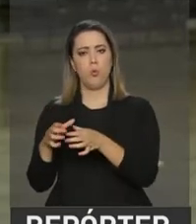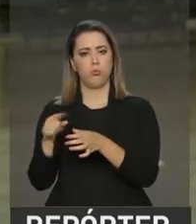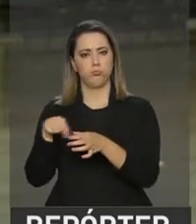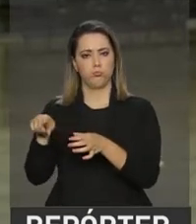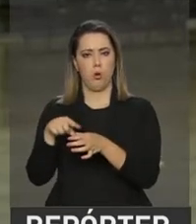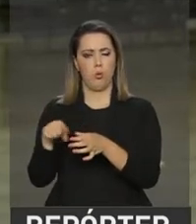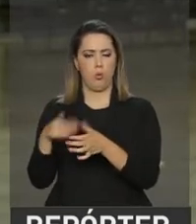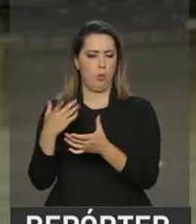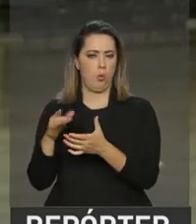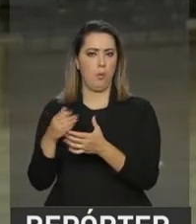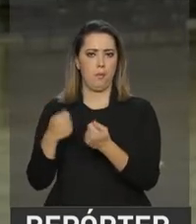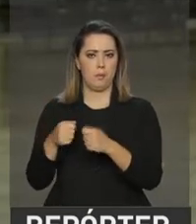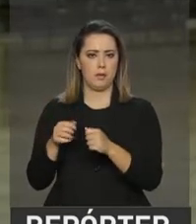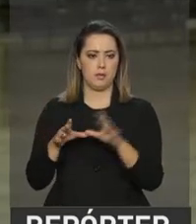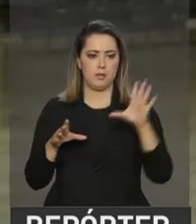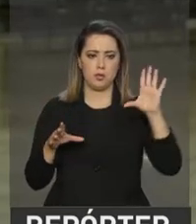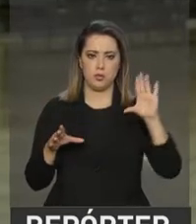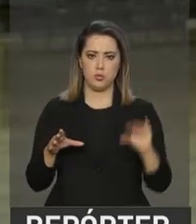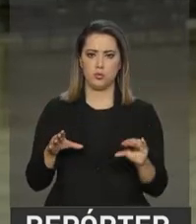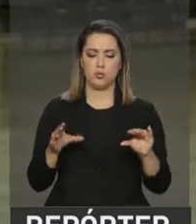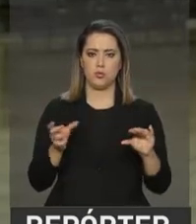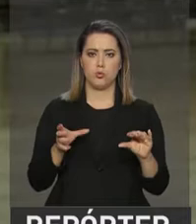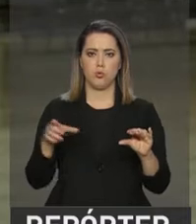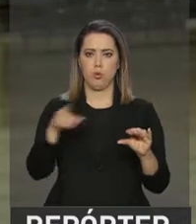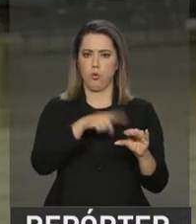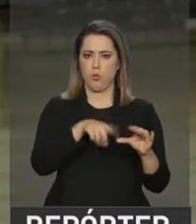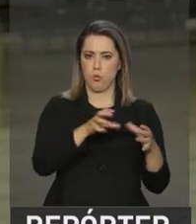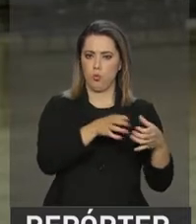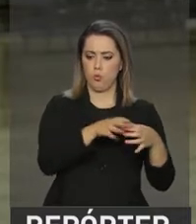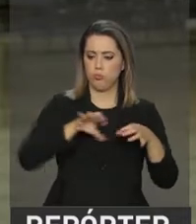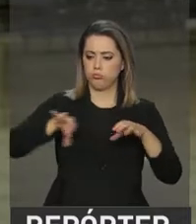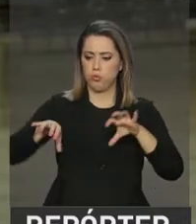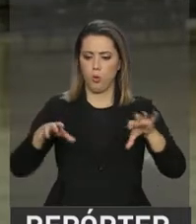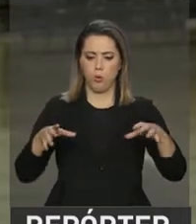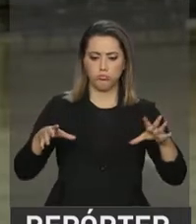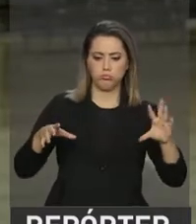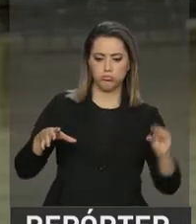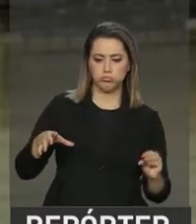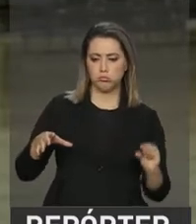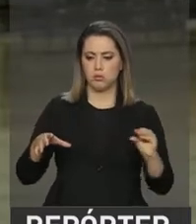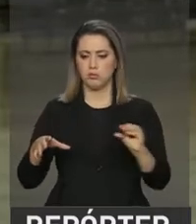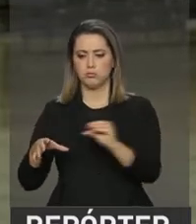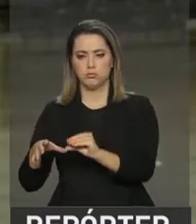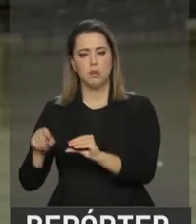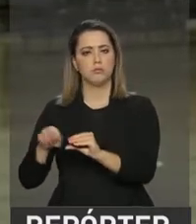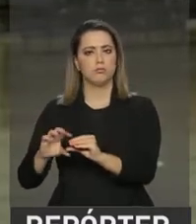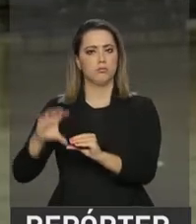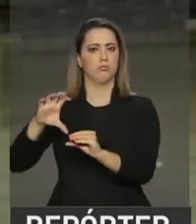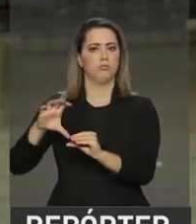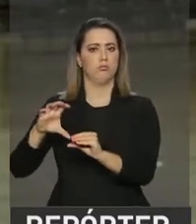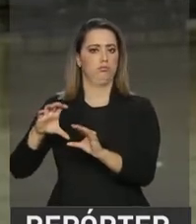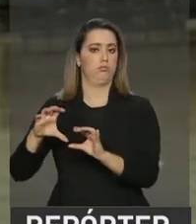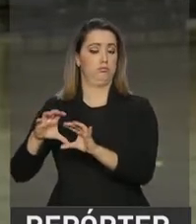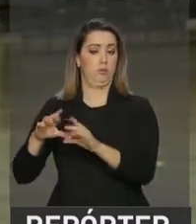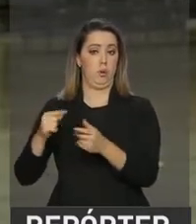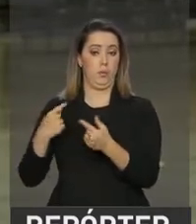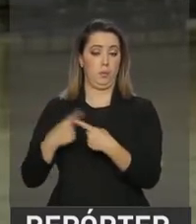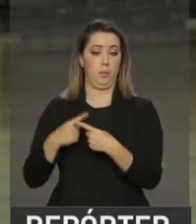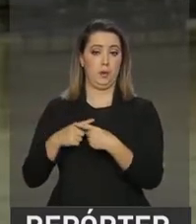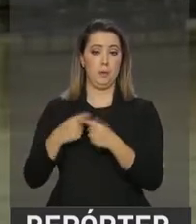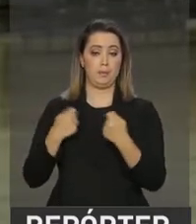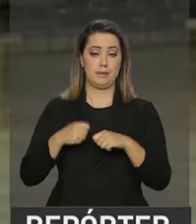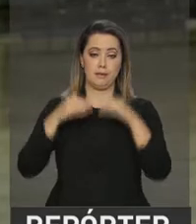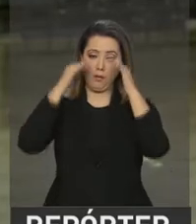de redução de gastos em um outro setor isso para não estourar o teto a lei de